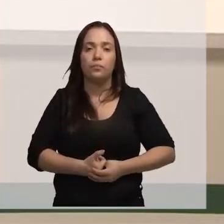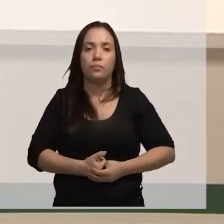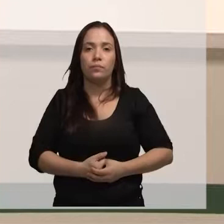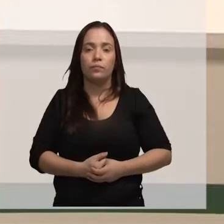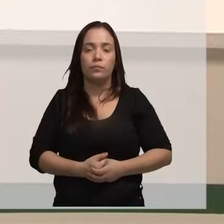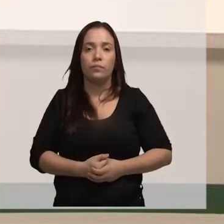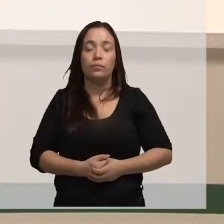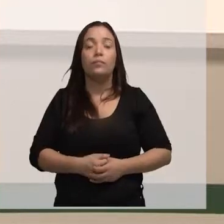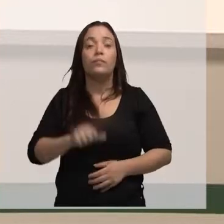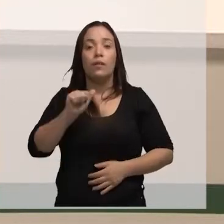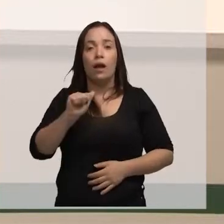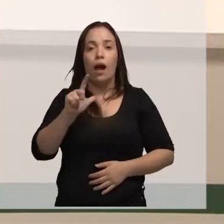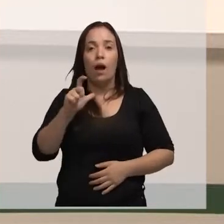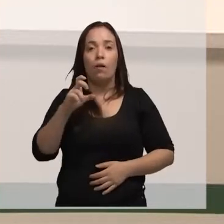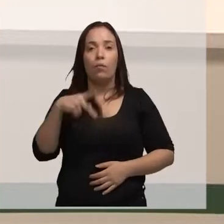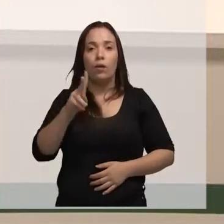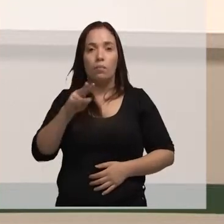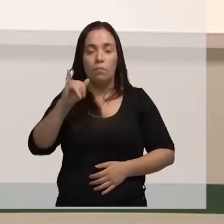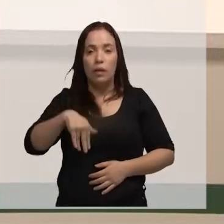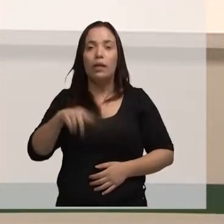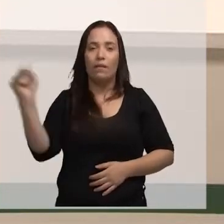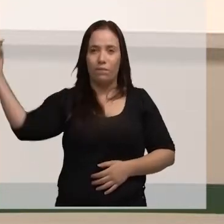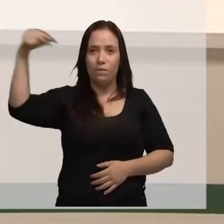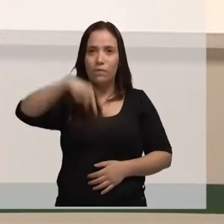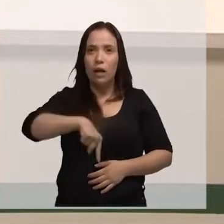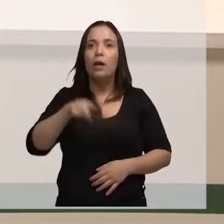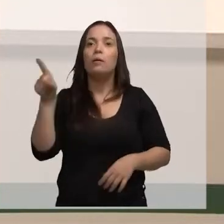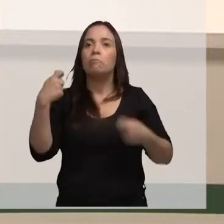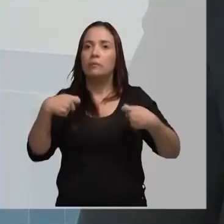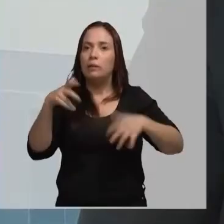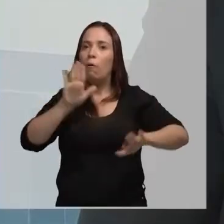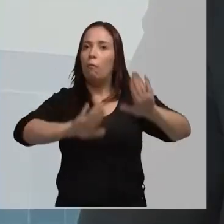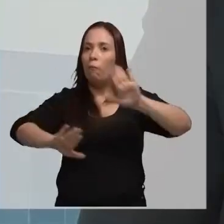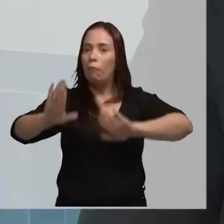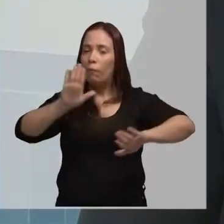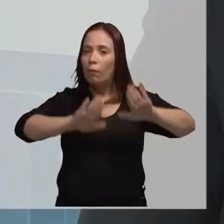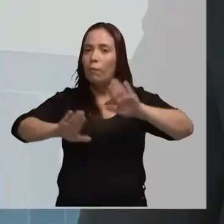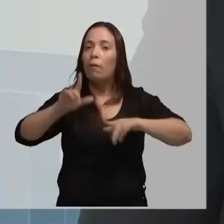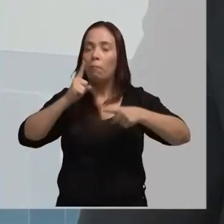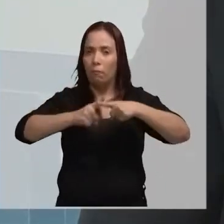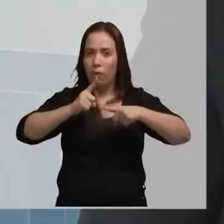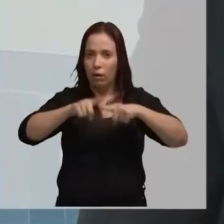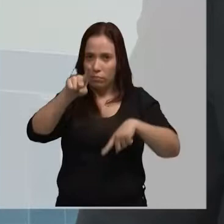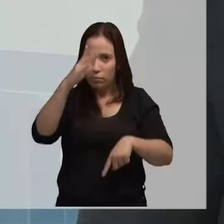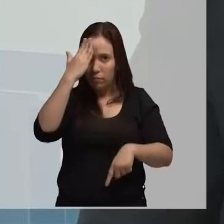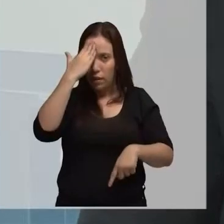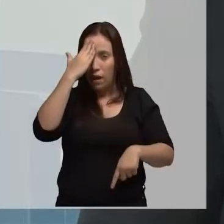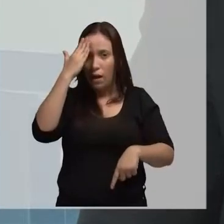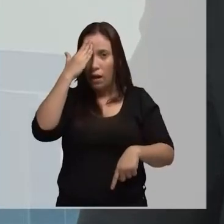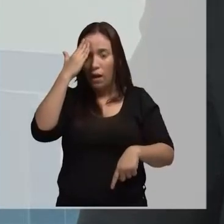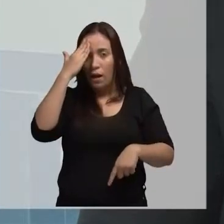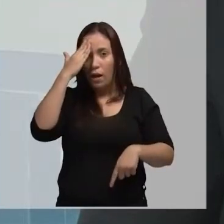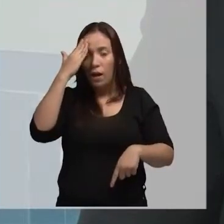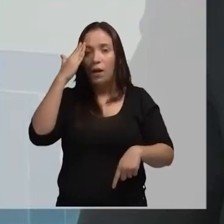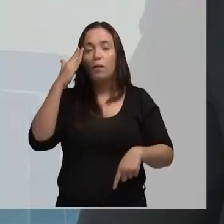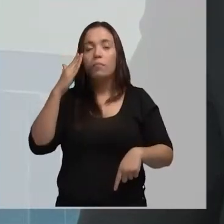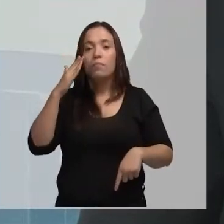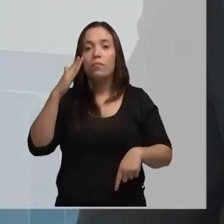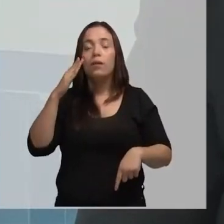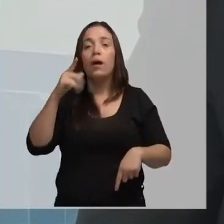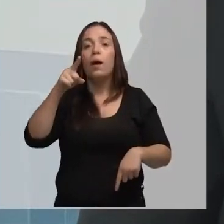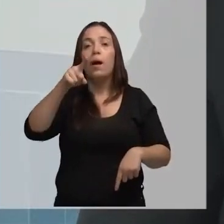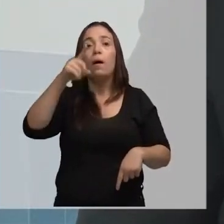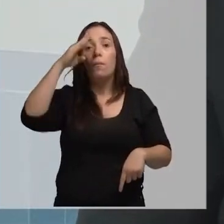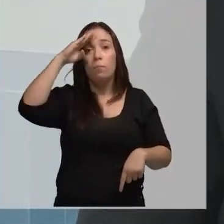o Alckmin está vindo para cá, mas precisa tomar cuidado. Ele veio para cá e você sabe para onde é que ele está indo, Bolsonaro? Está indo lá para São